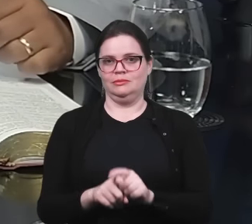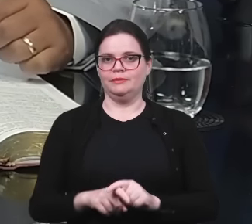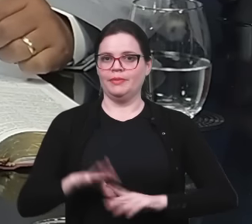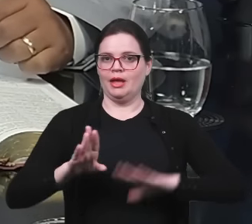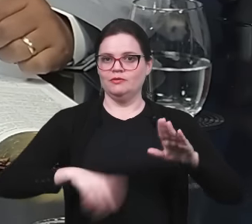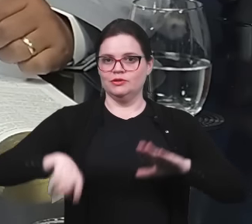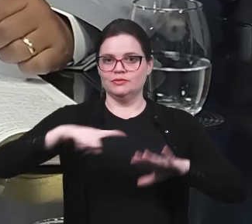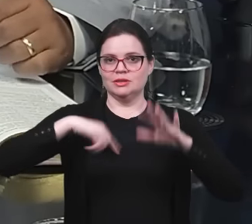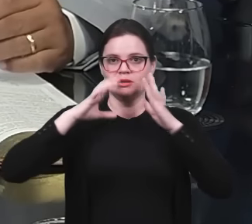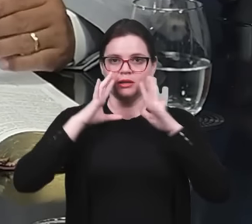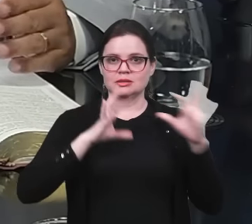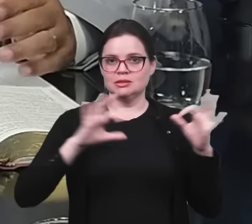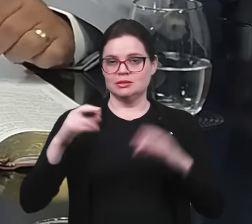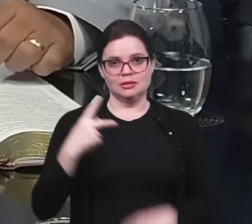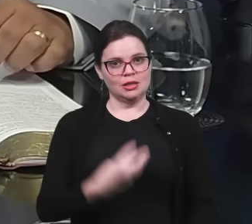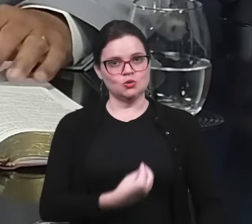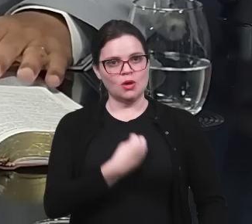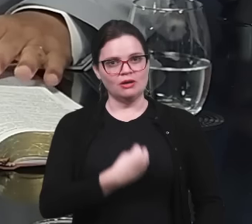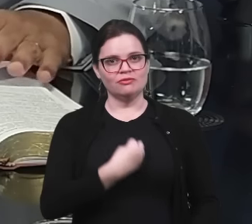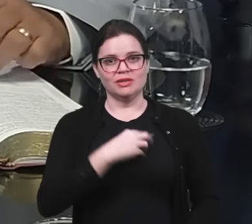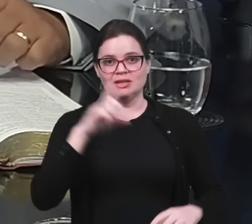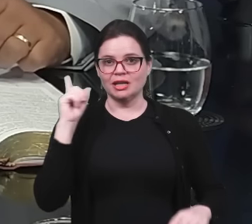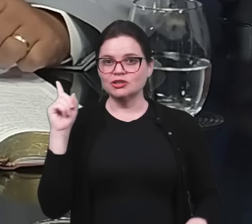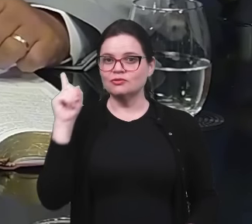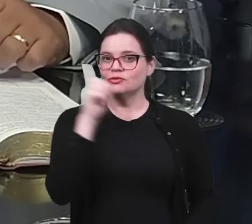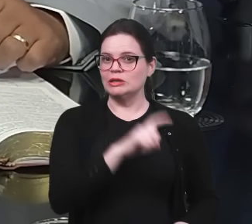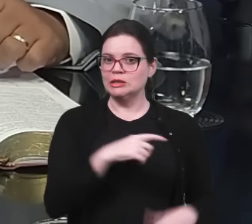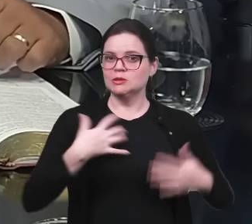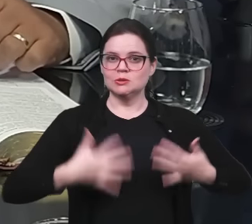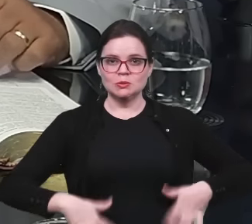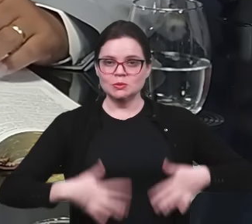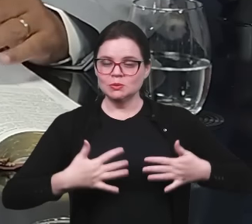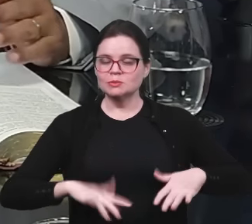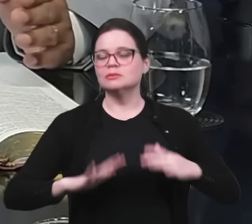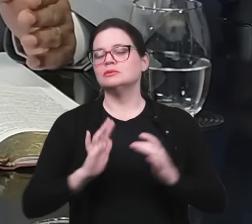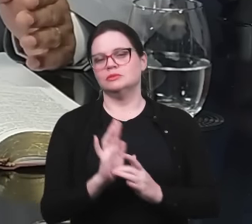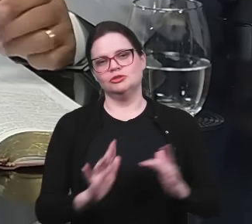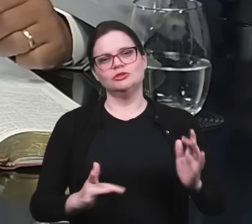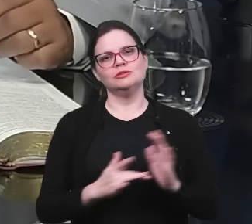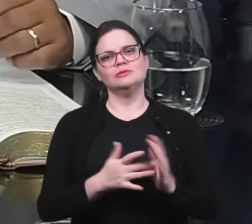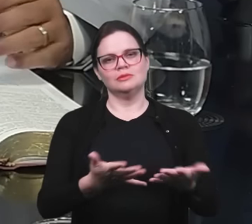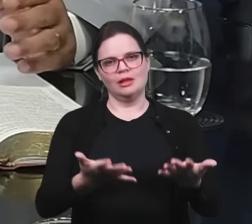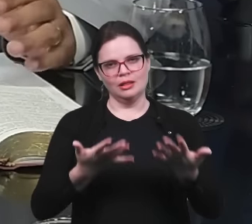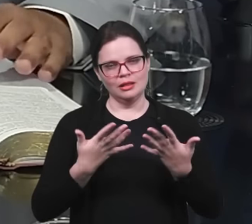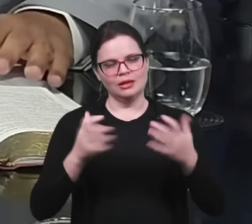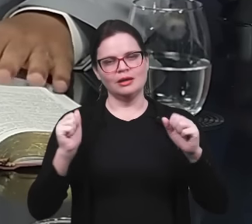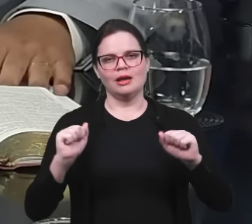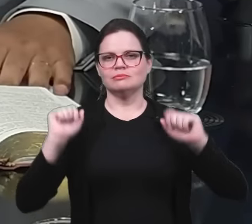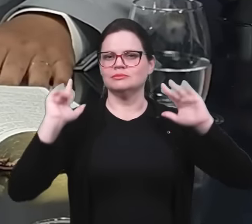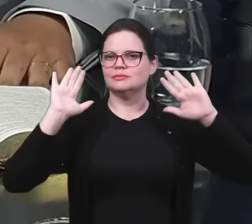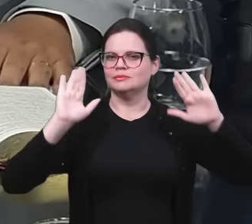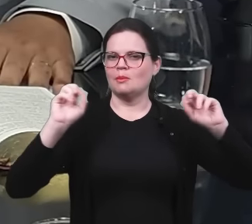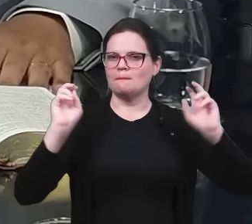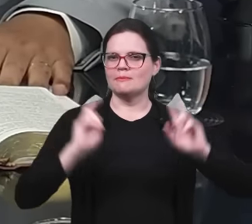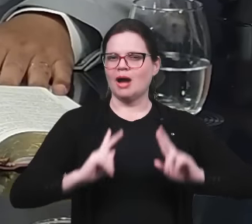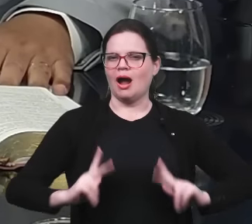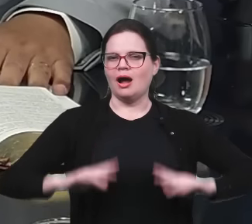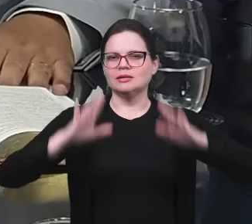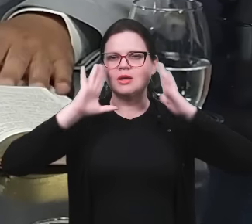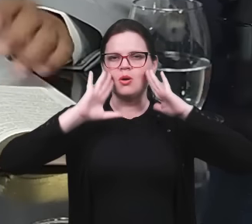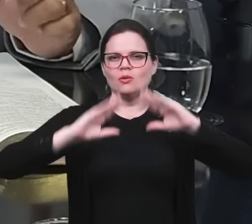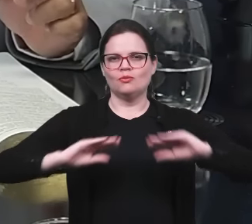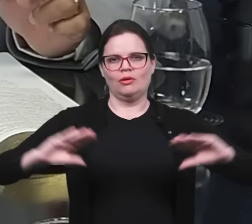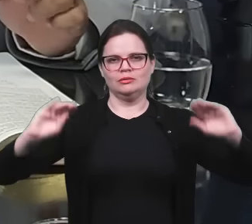mar está agitado, a sua vida está agitada. Então, Jesus, ele pode te dar paz, ele pode te dar